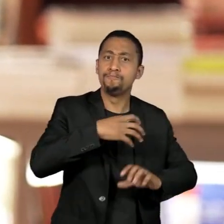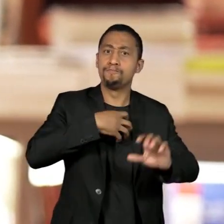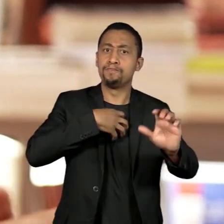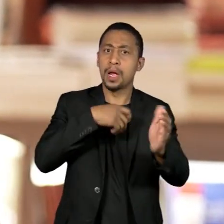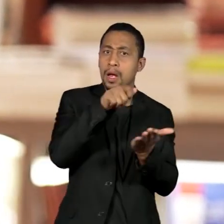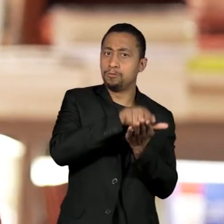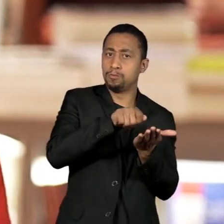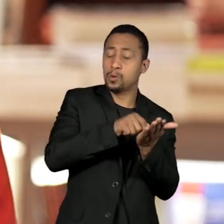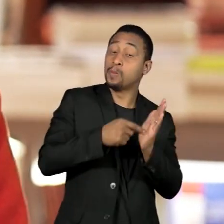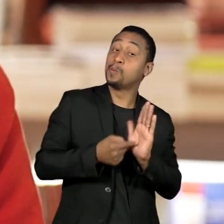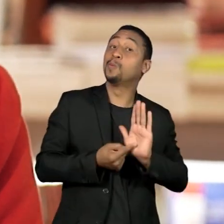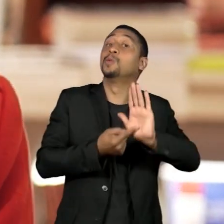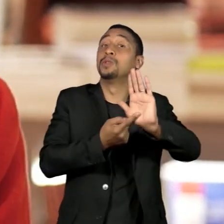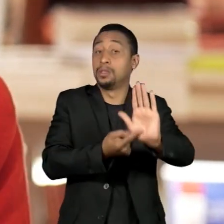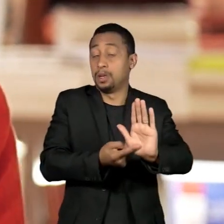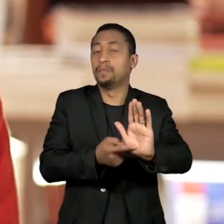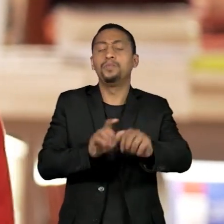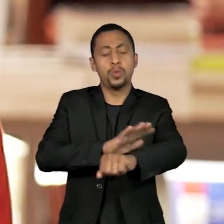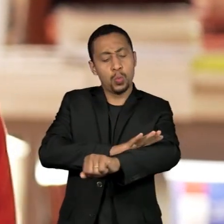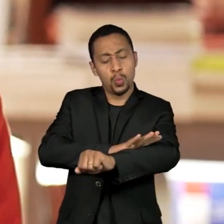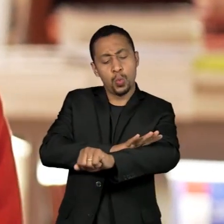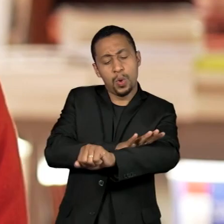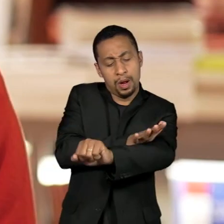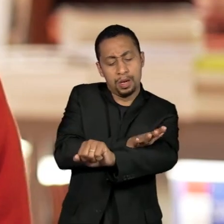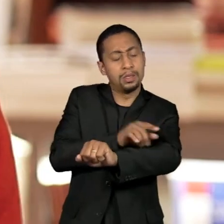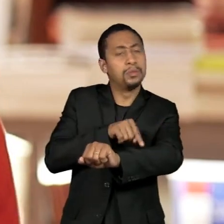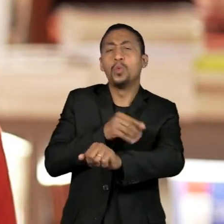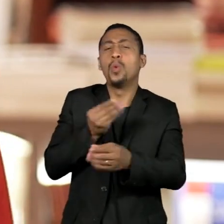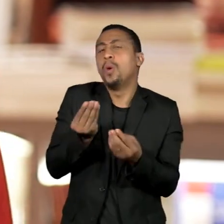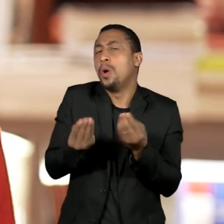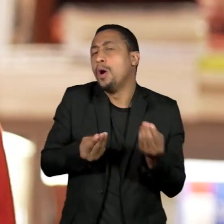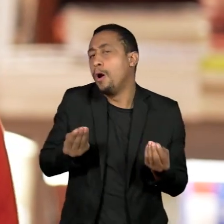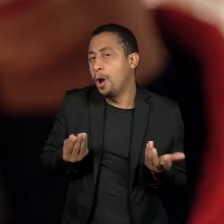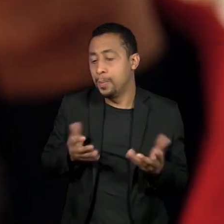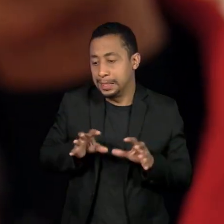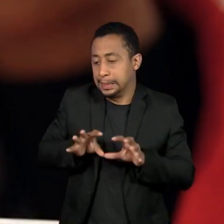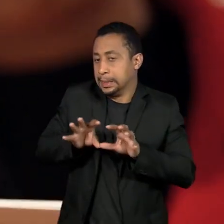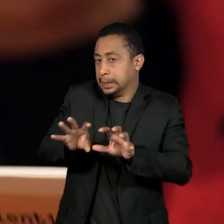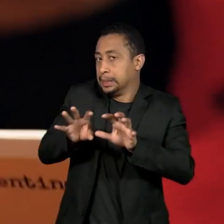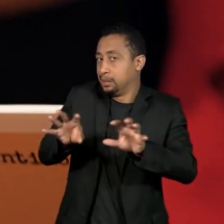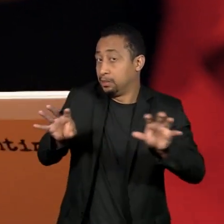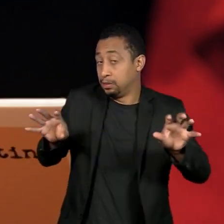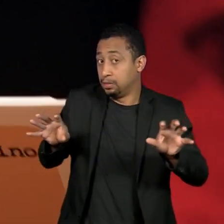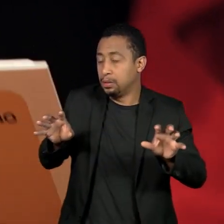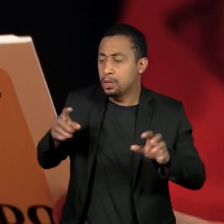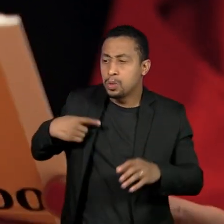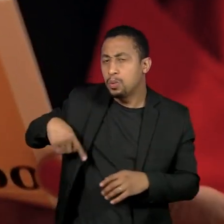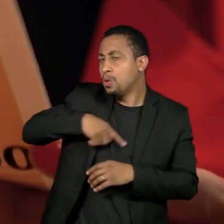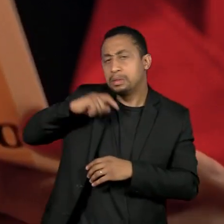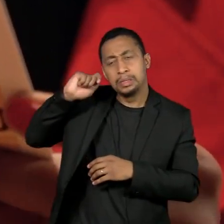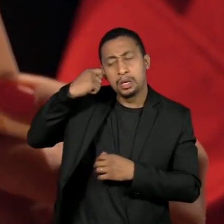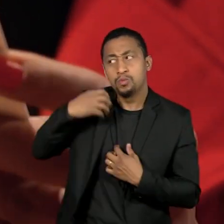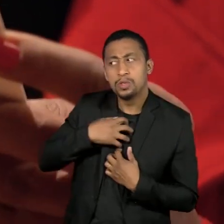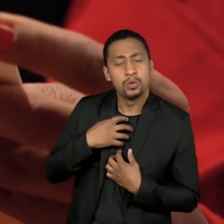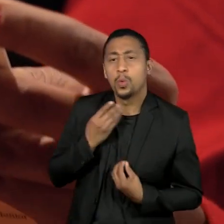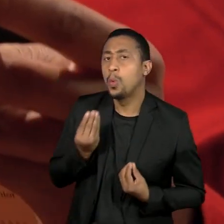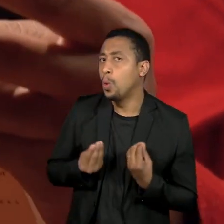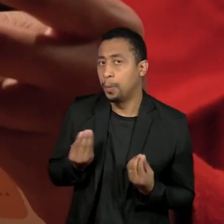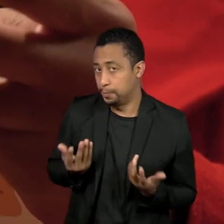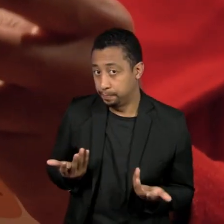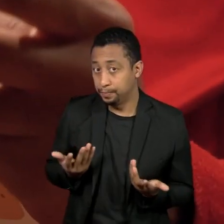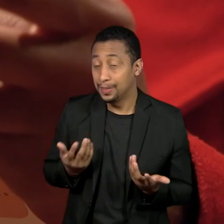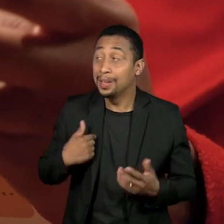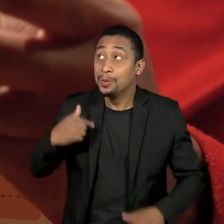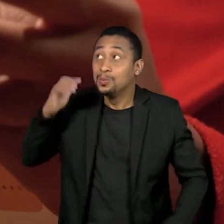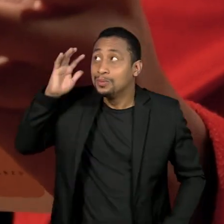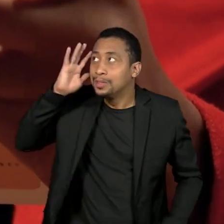apontar como que o racismo se dá no cotidiano de nós negros. Então eu fico assim sonhando, muito desejosa de